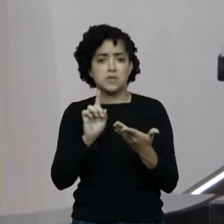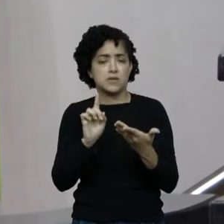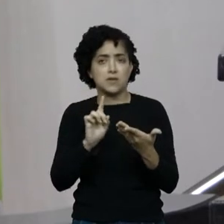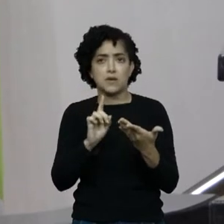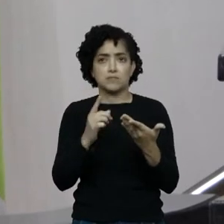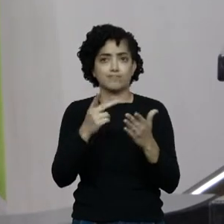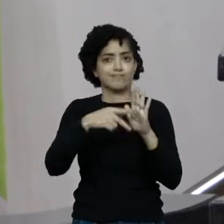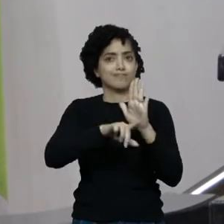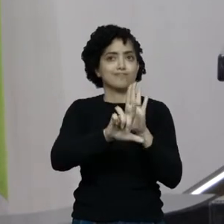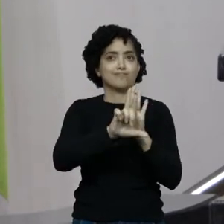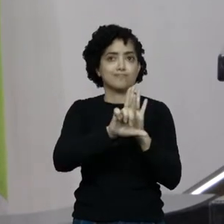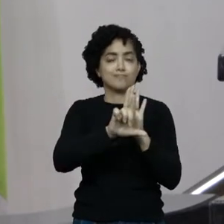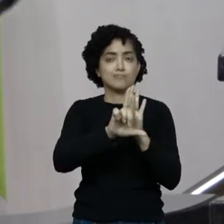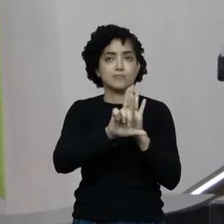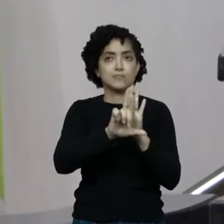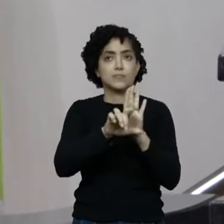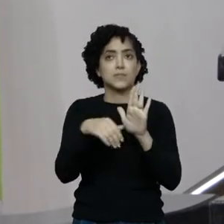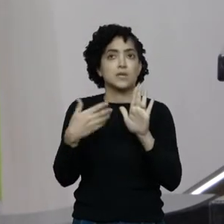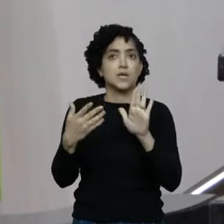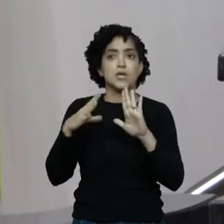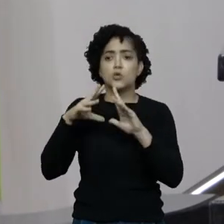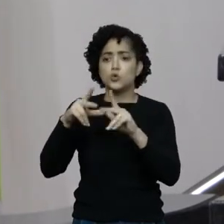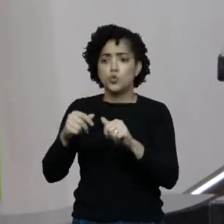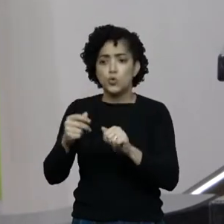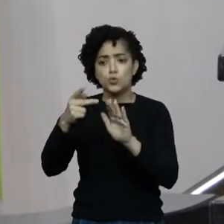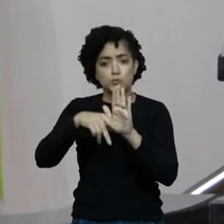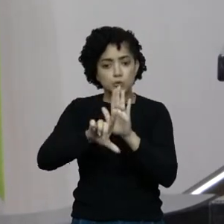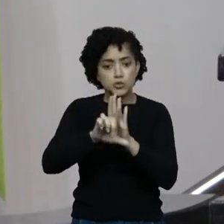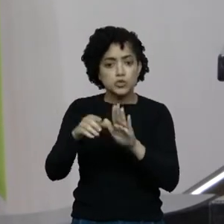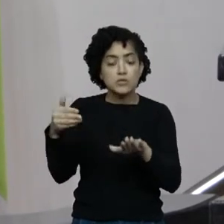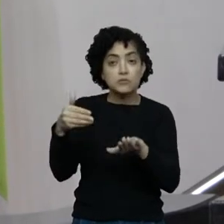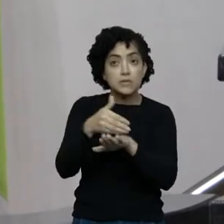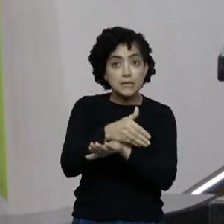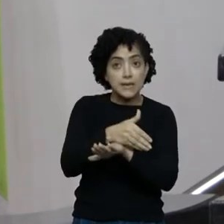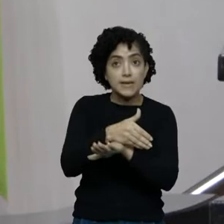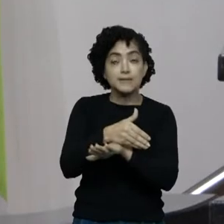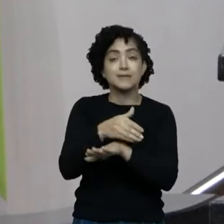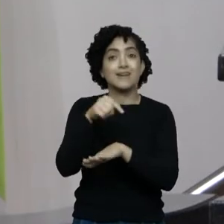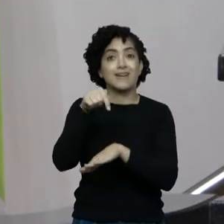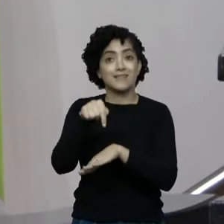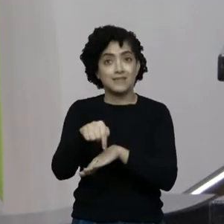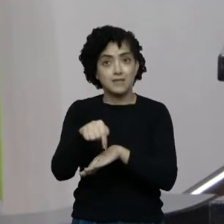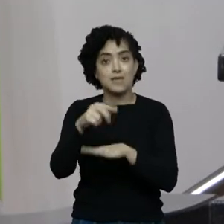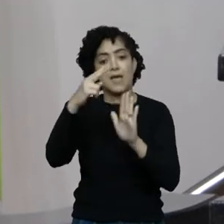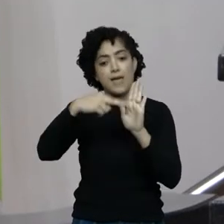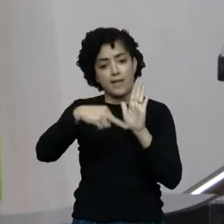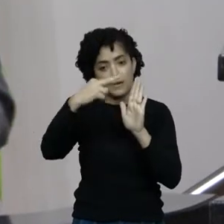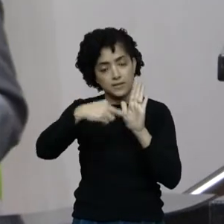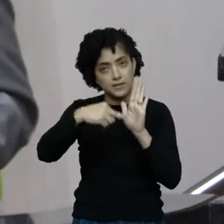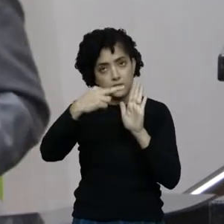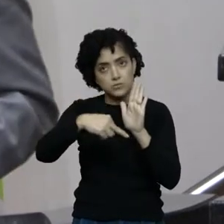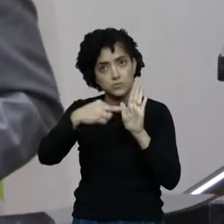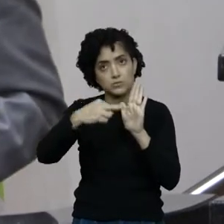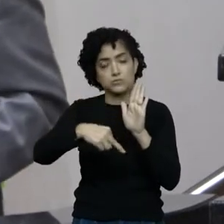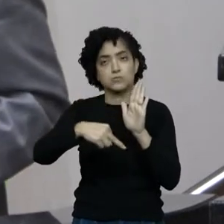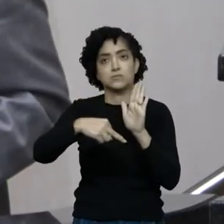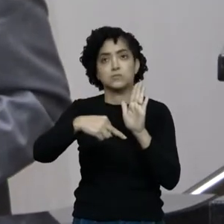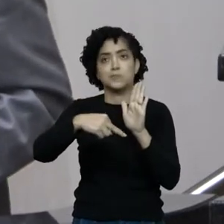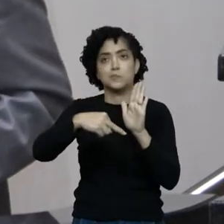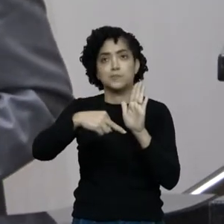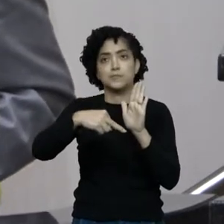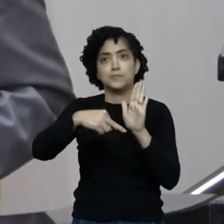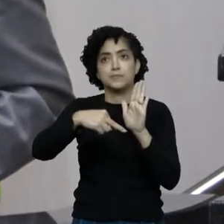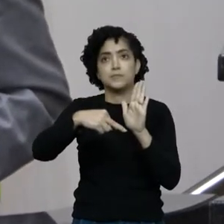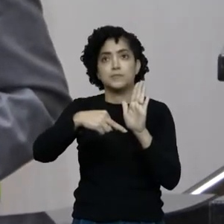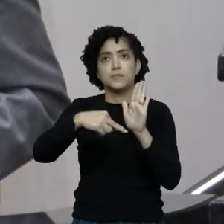a hora todo projeto ele que adianta nesta casa A Era dos pets bom